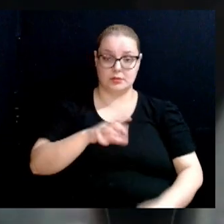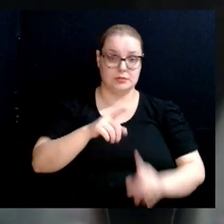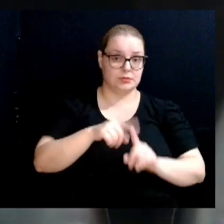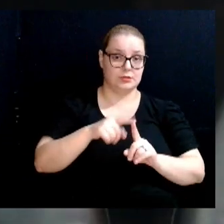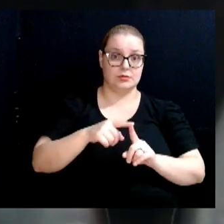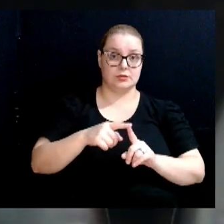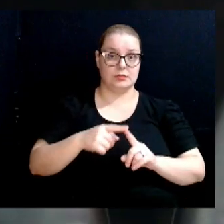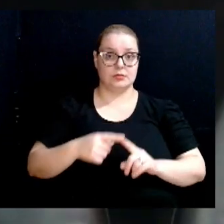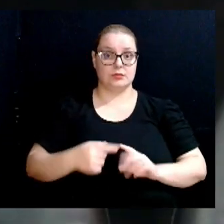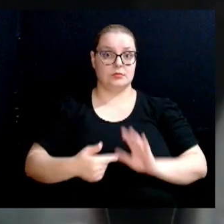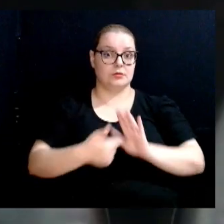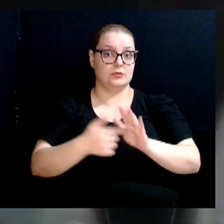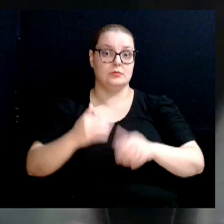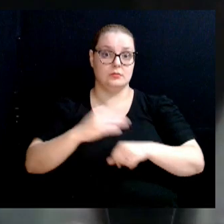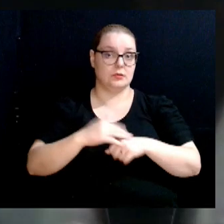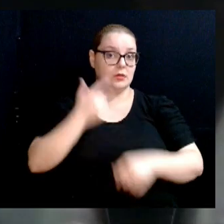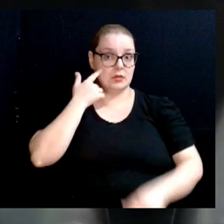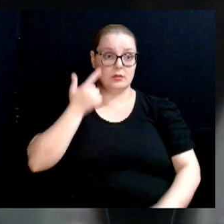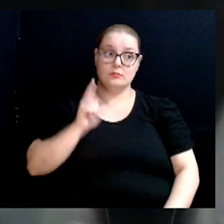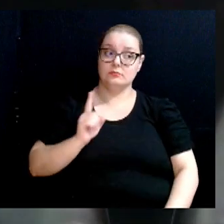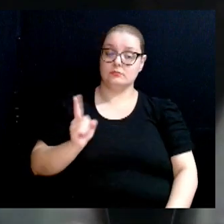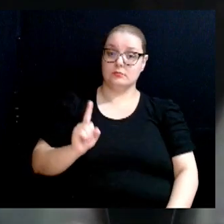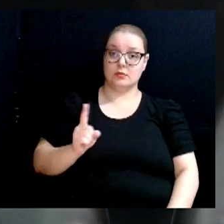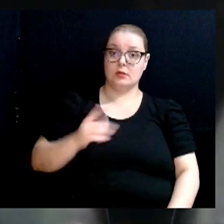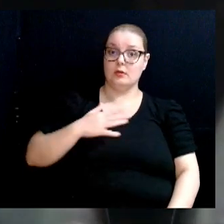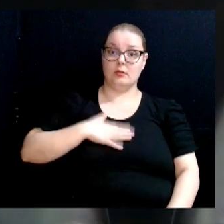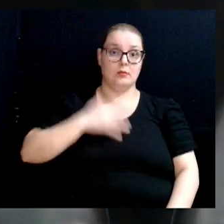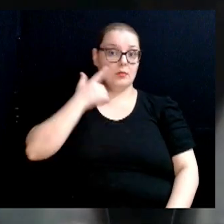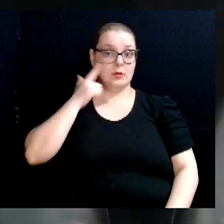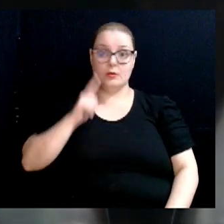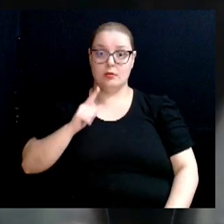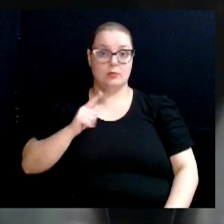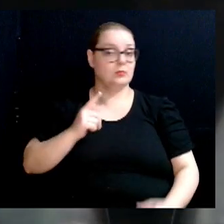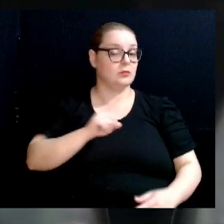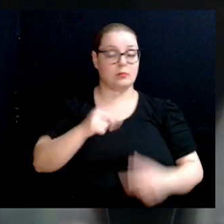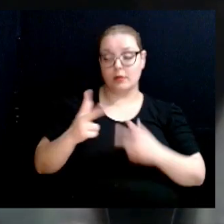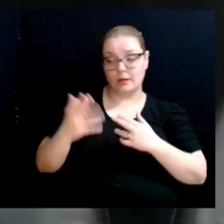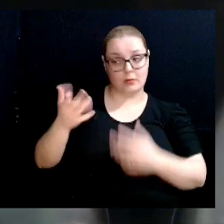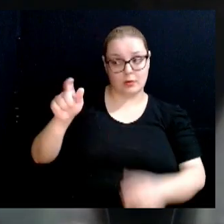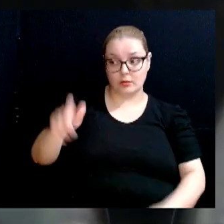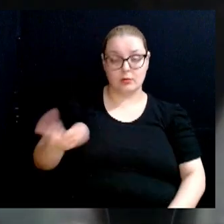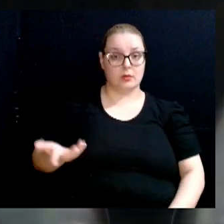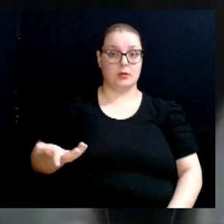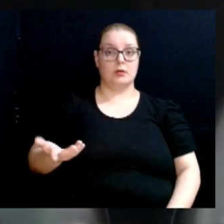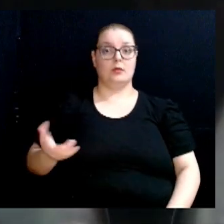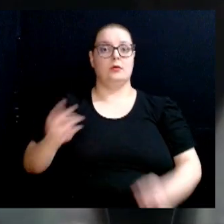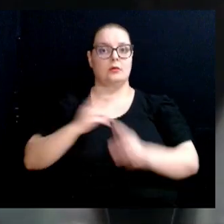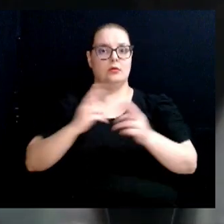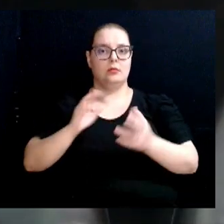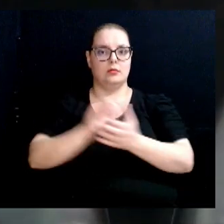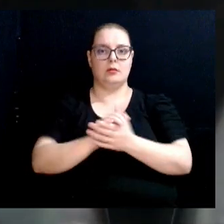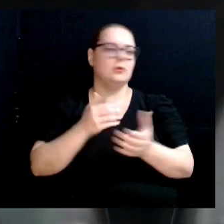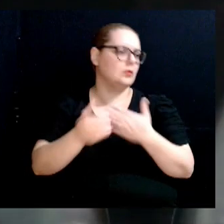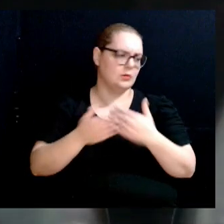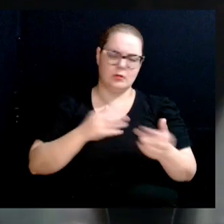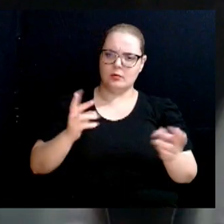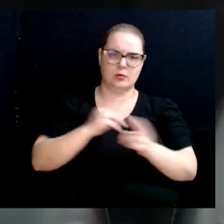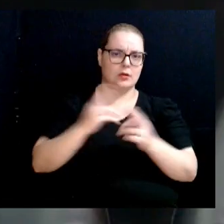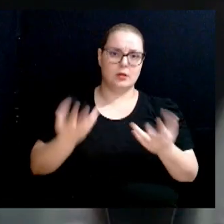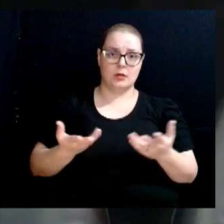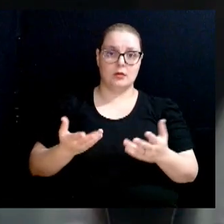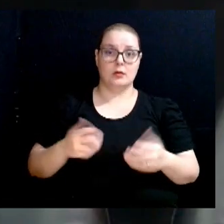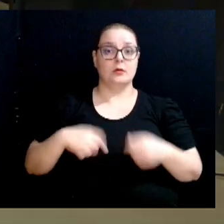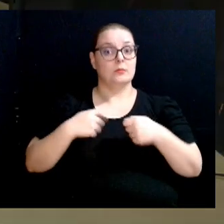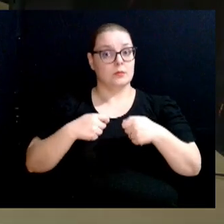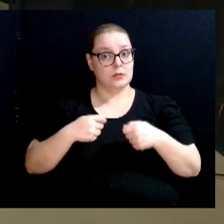é óbvio. Não, meu óbvio não é o óbvio do outro. E na relação de casamento, qualquer outra relação, inclusive, a gente precisa saber disso.